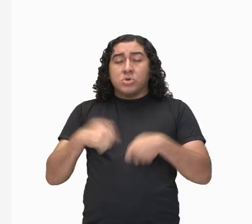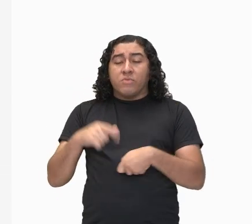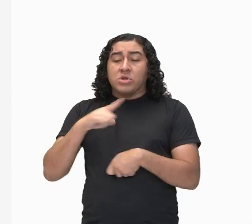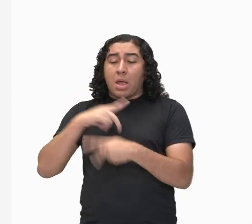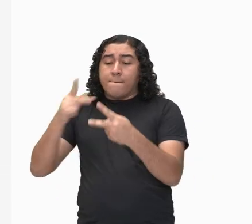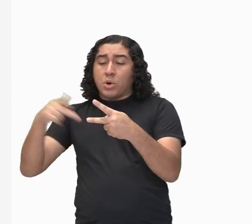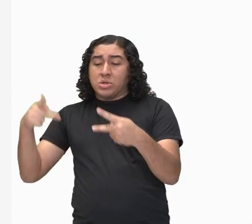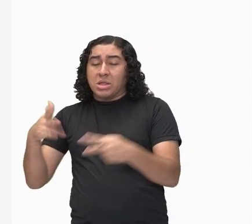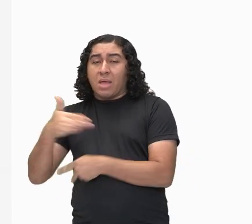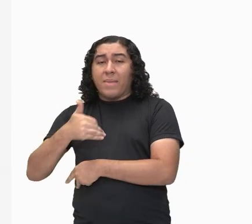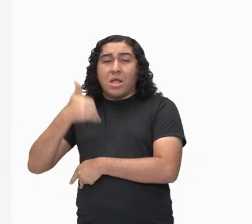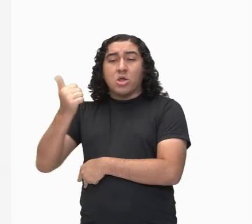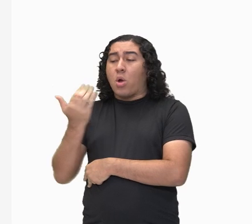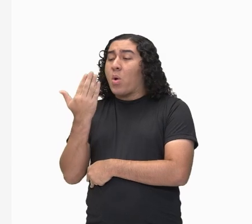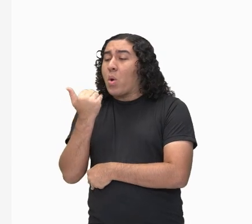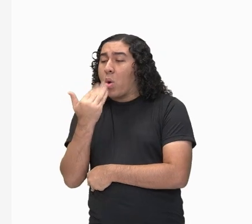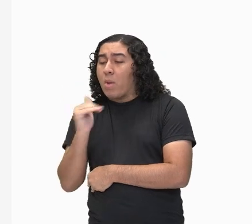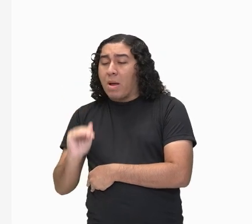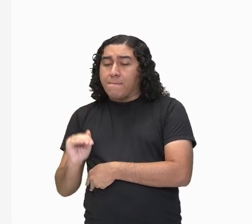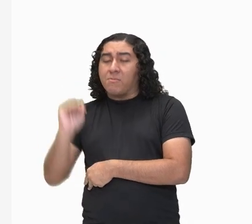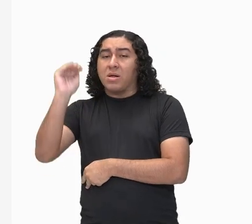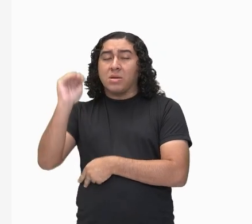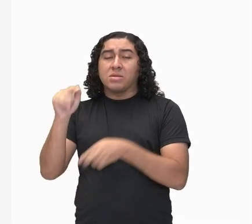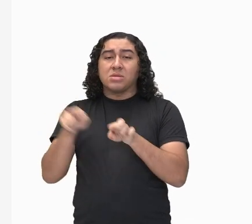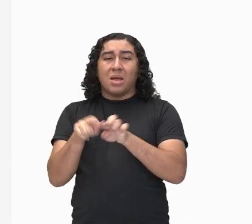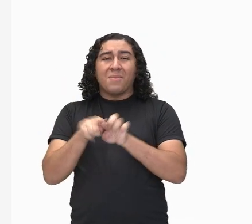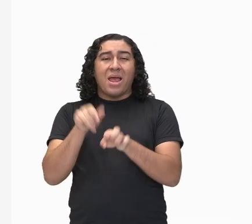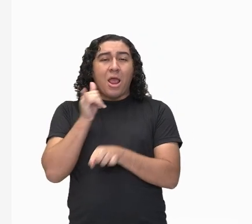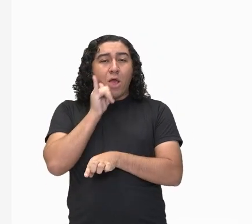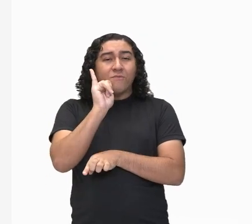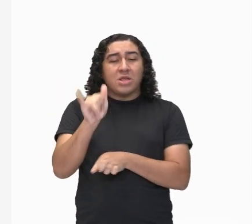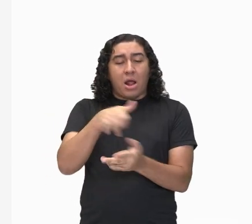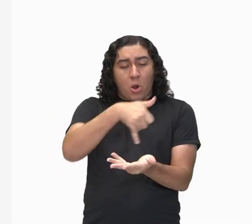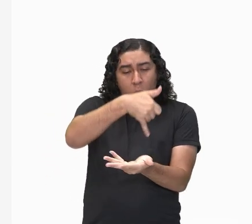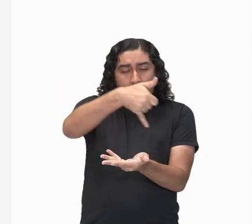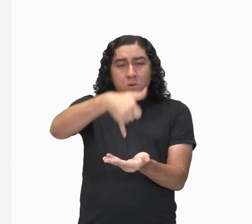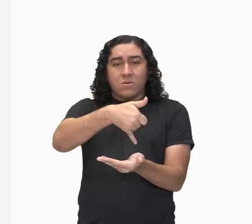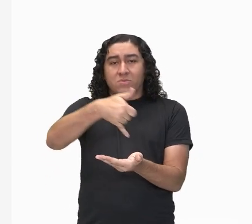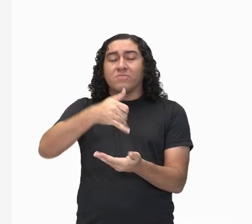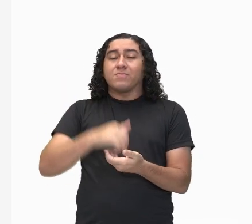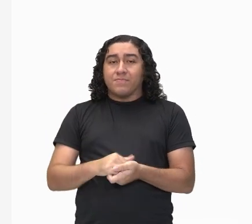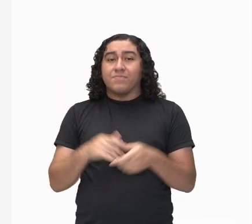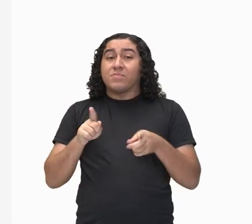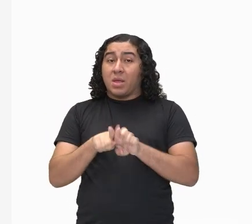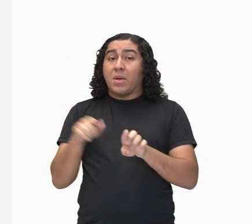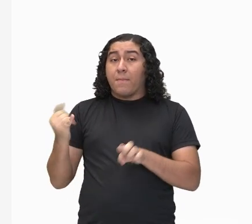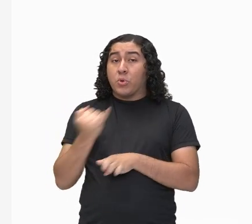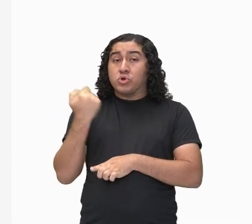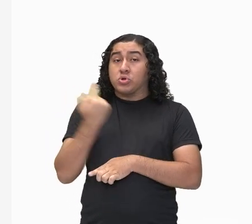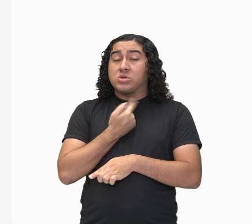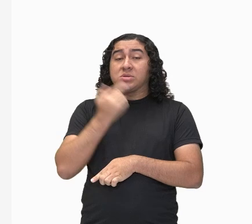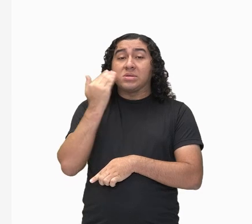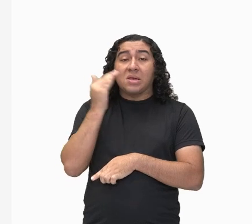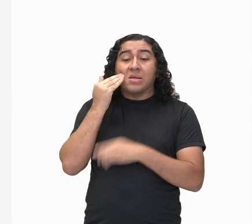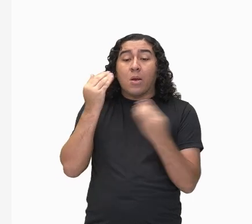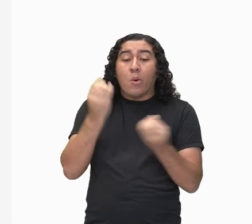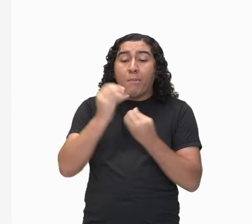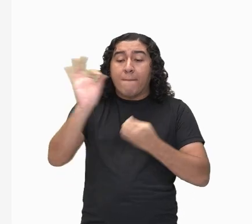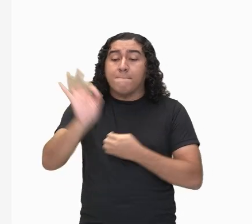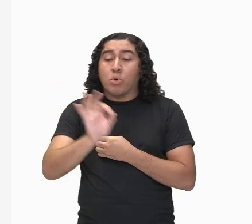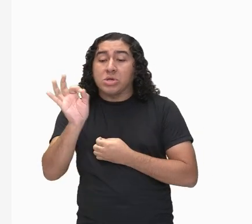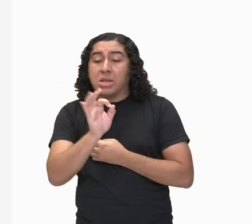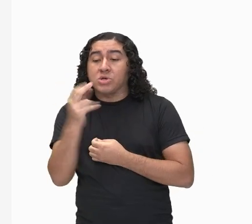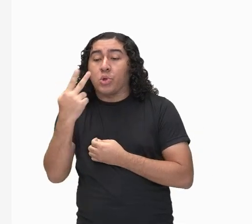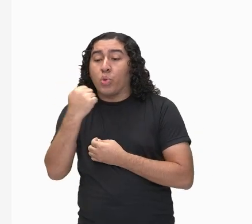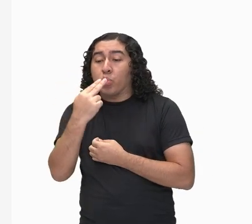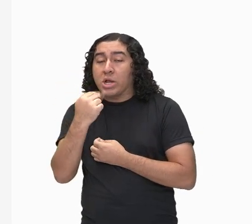por exemplo, consumir menos gordura, né? Então é importante a gente entender o valor nutricional desses alimentos no